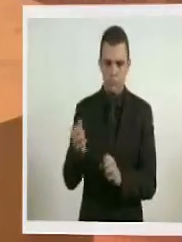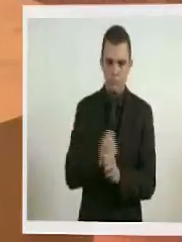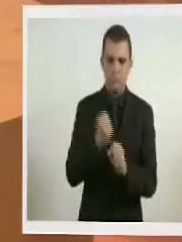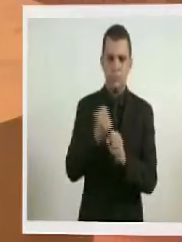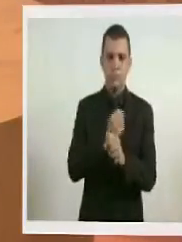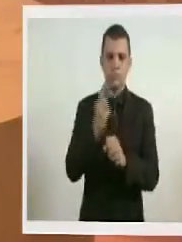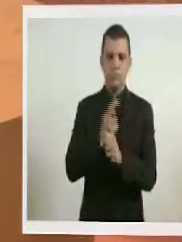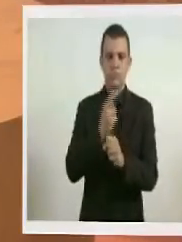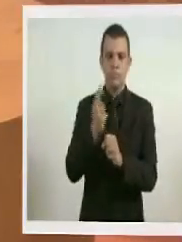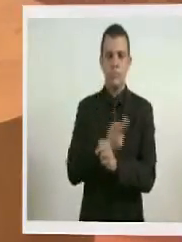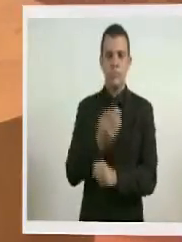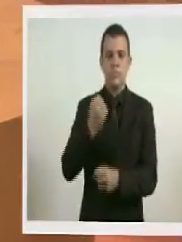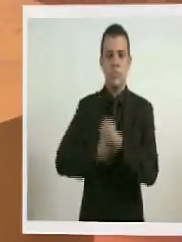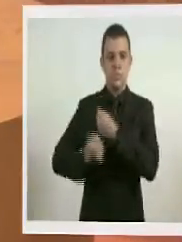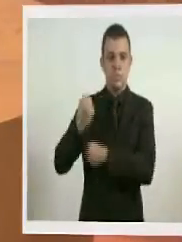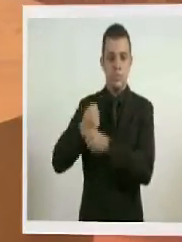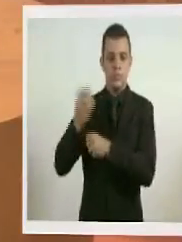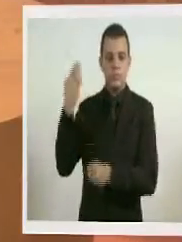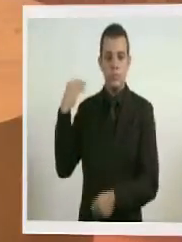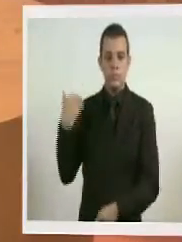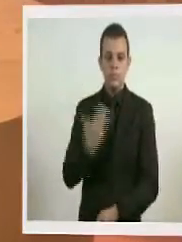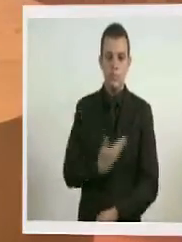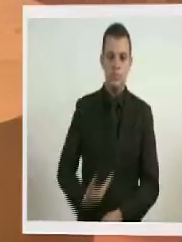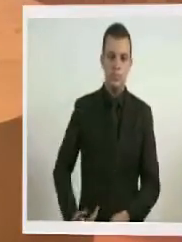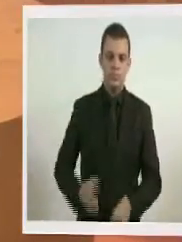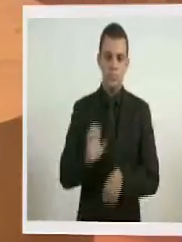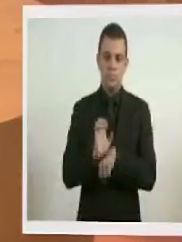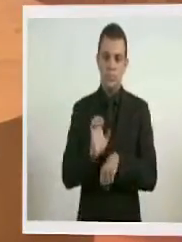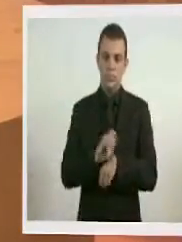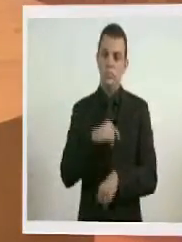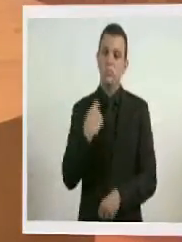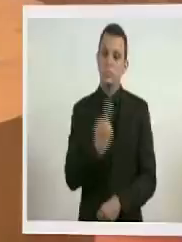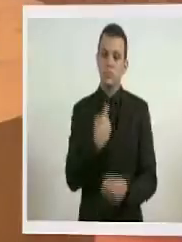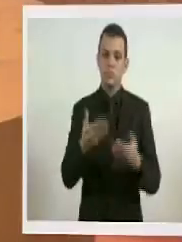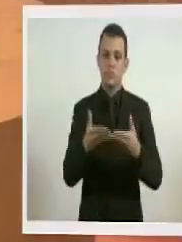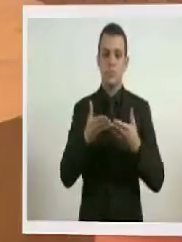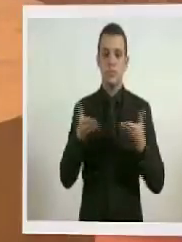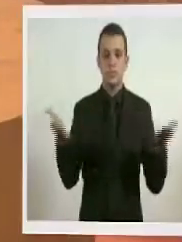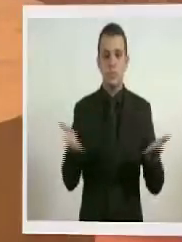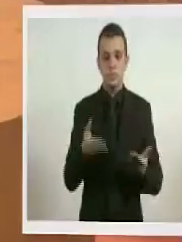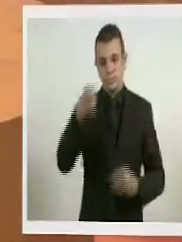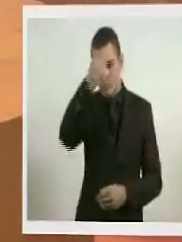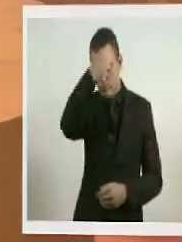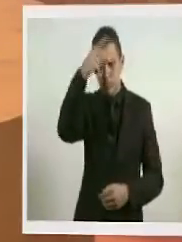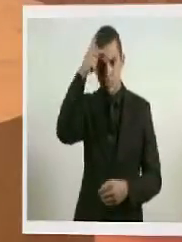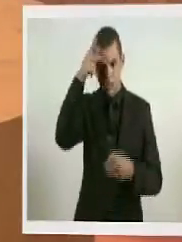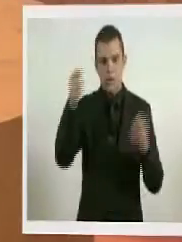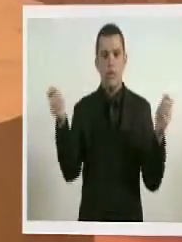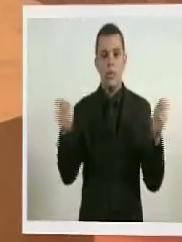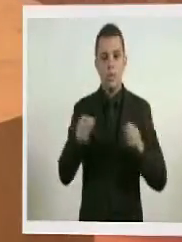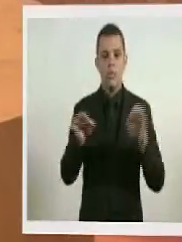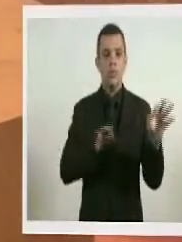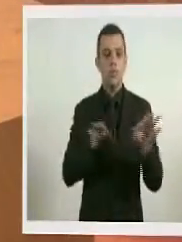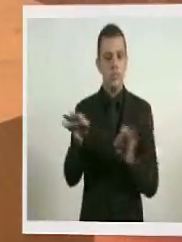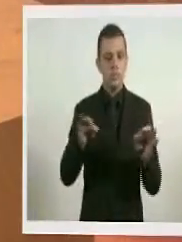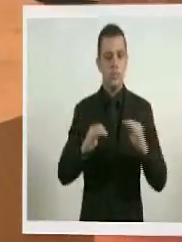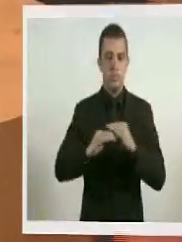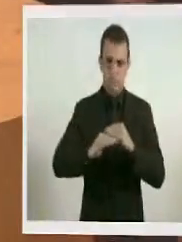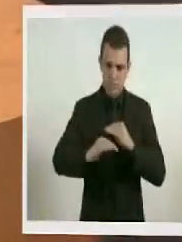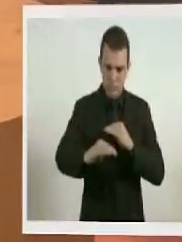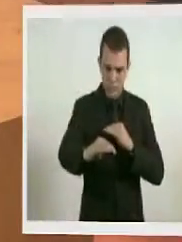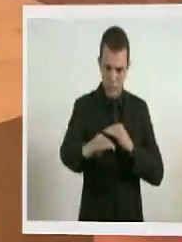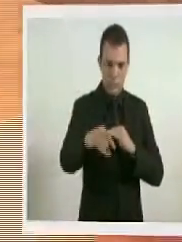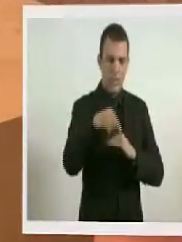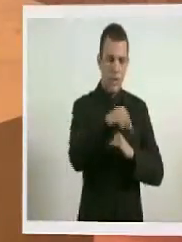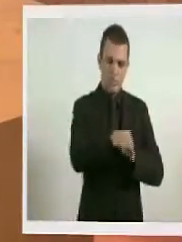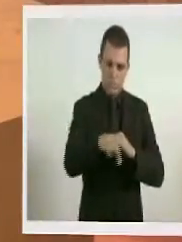estado. E o que custa hoje para a prefeitura, o que nós pedimos apenas à prefeitura, é que coloque redutores de velocidade durante toda a Avenida